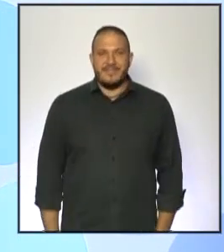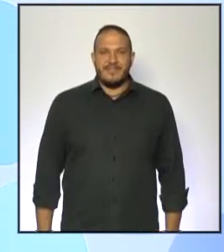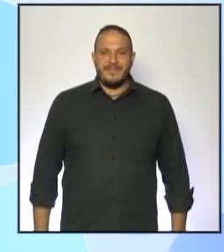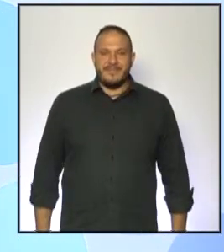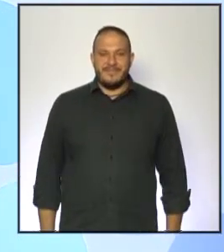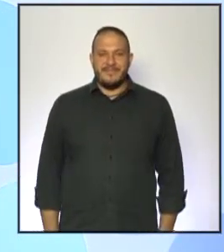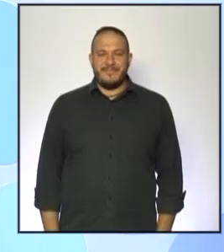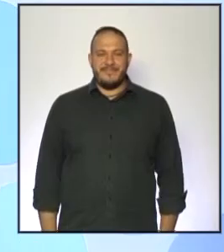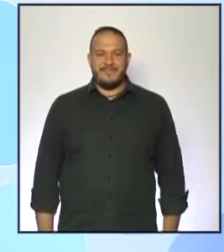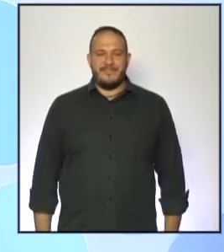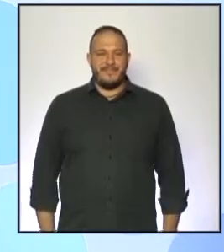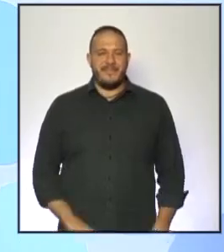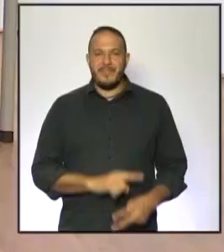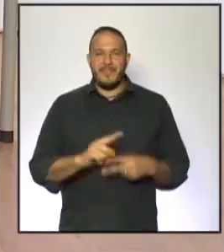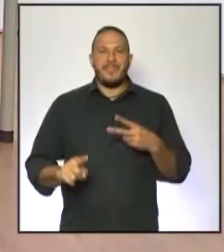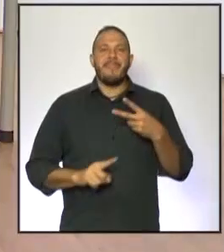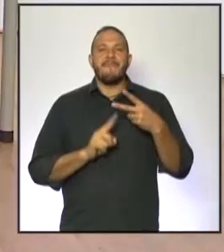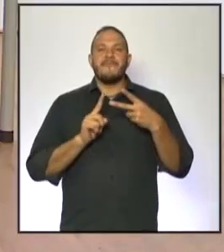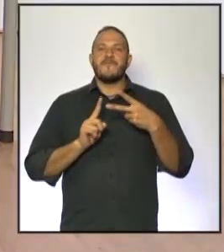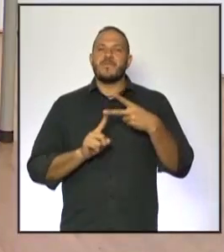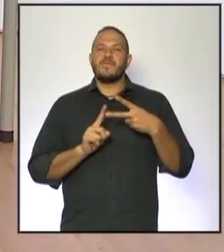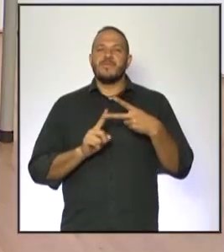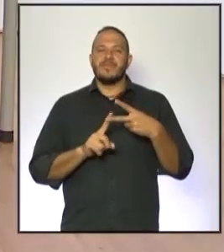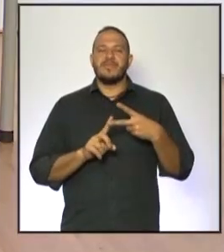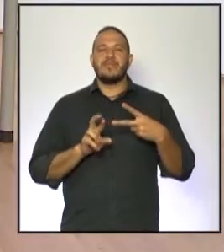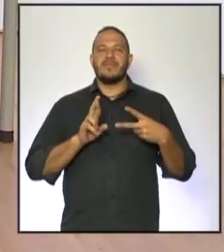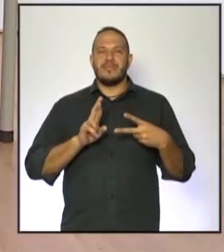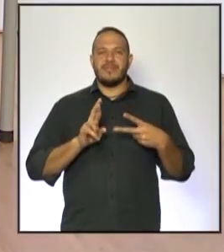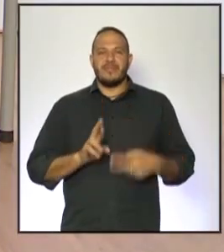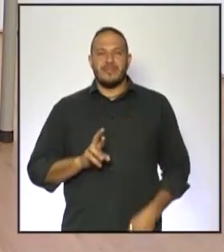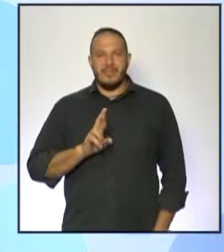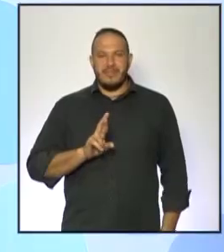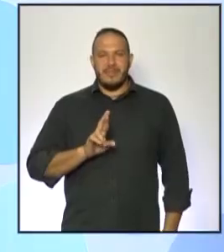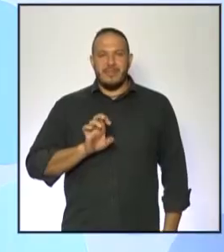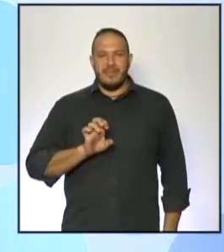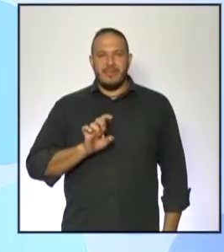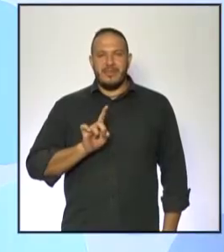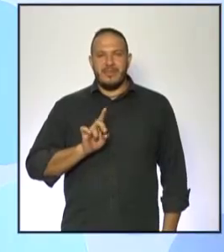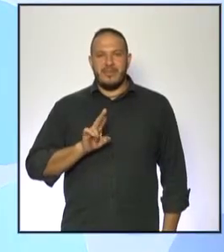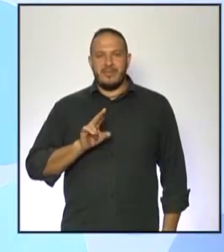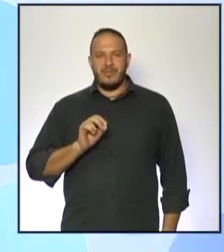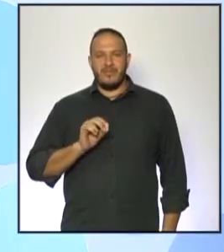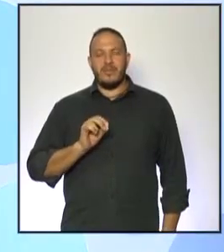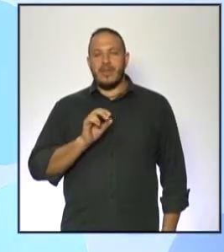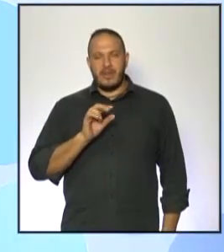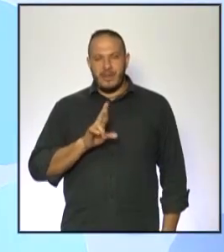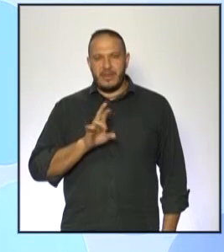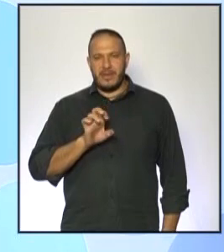O segundo R de reduzir.